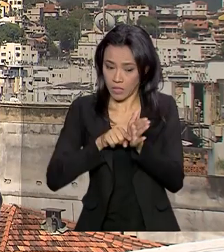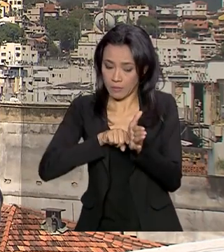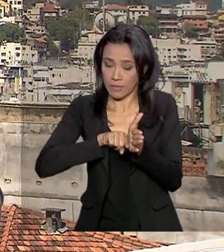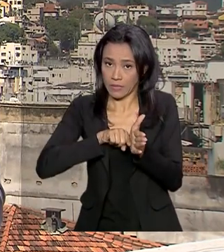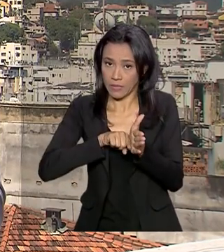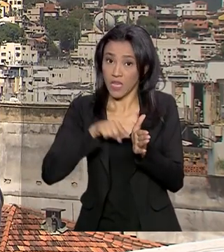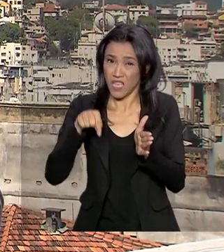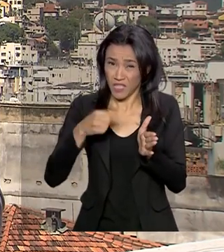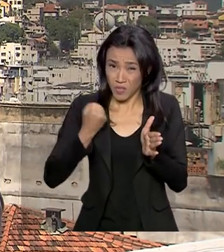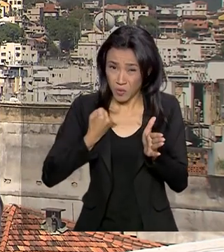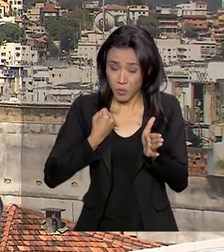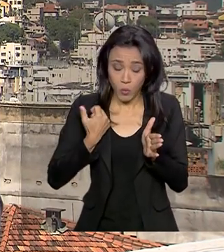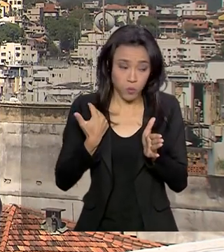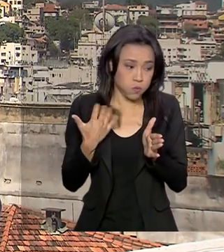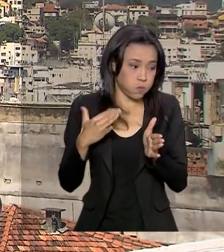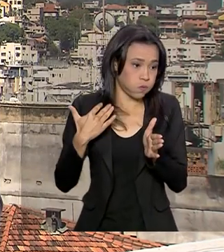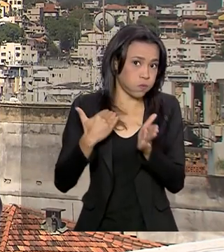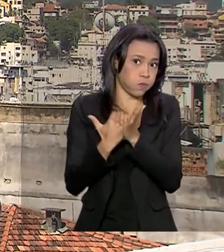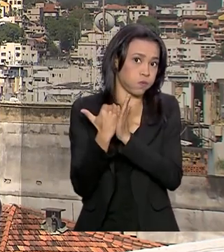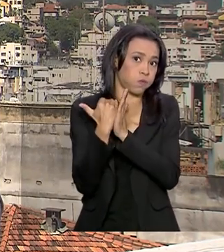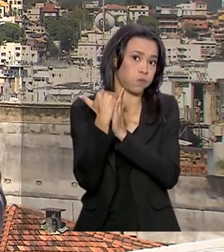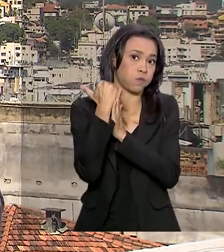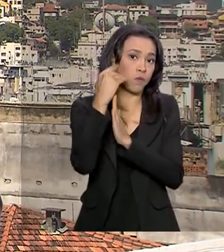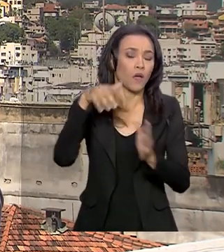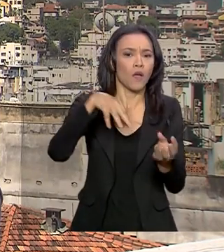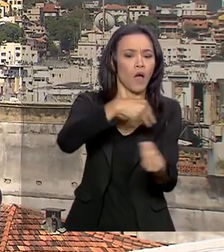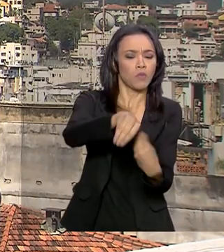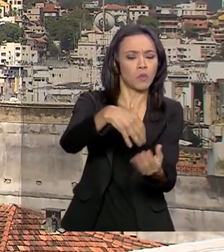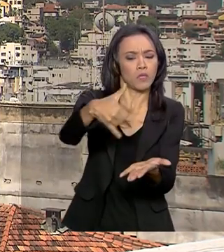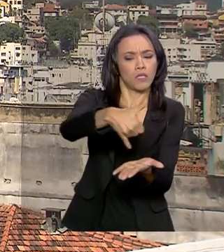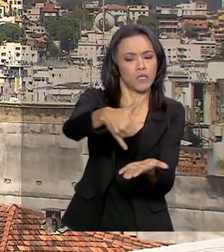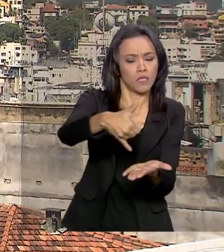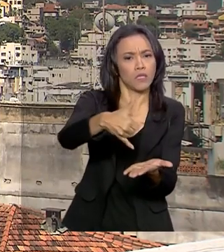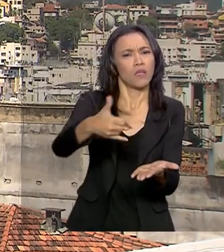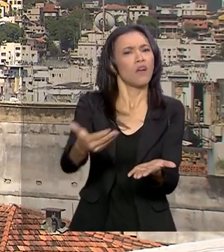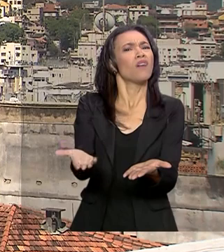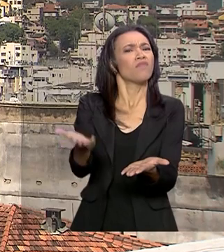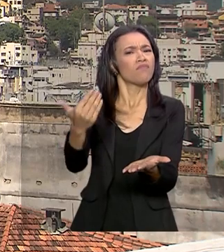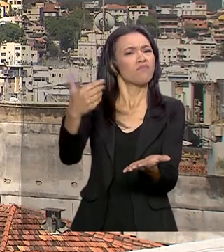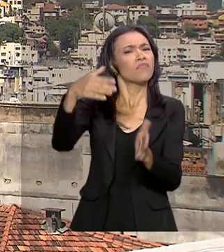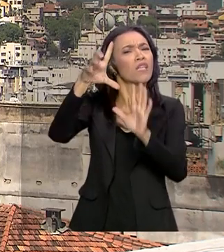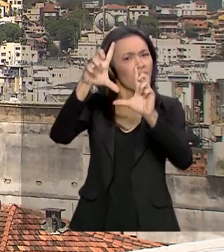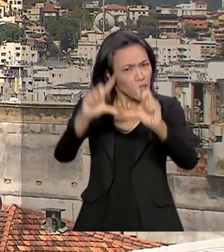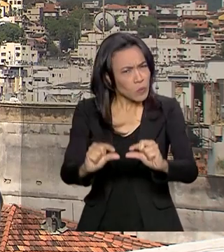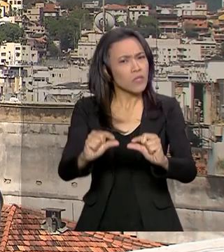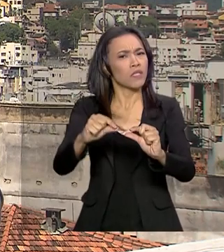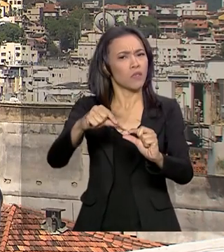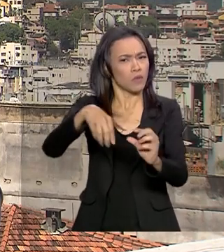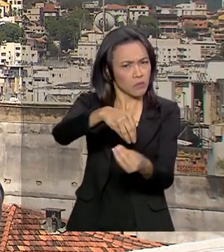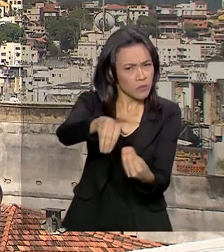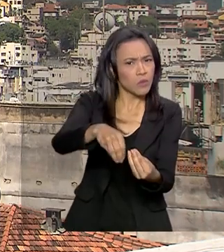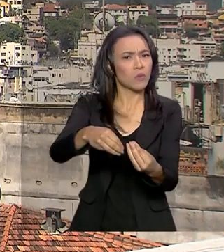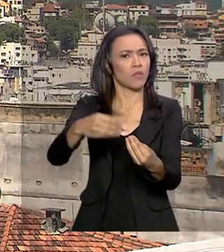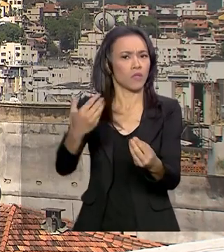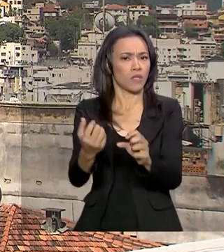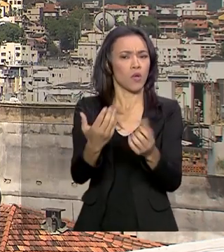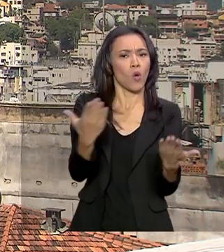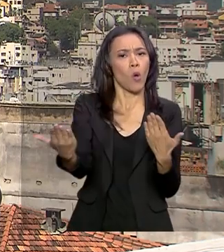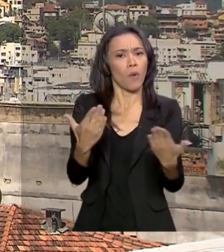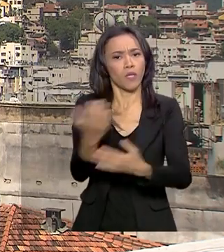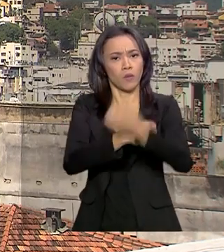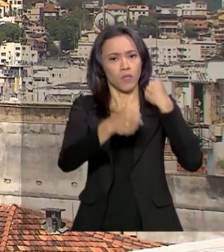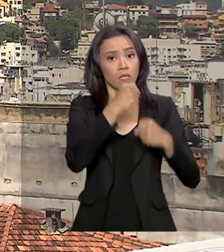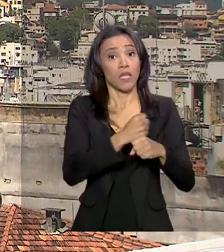ainda ser alto, os registros de fraudes no azeite caíram na comparação com o ano passado, quando foram verificados 46